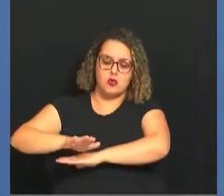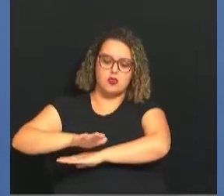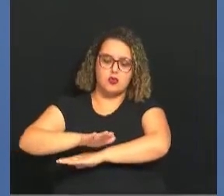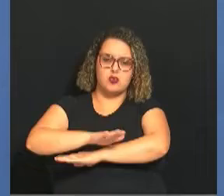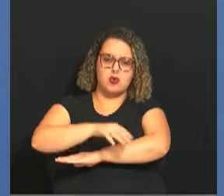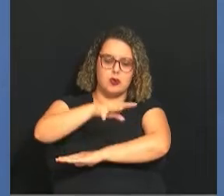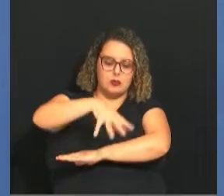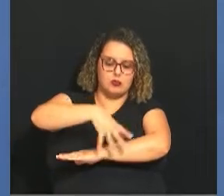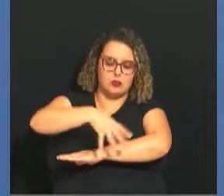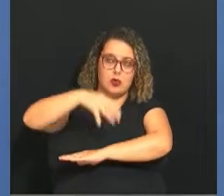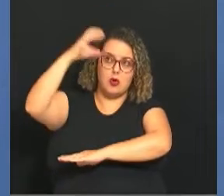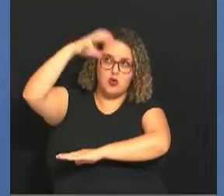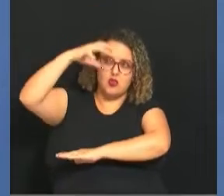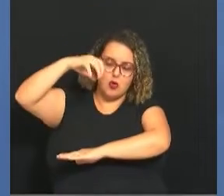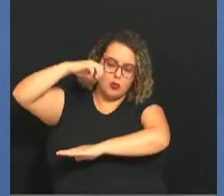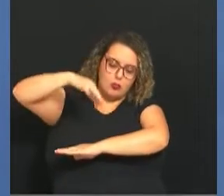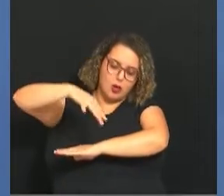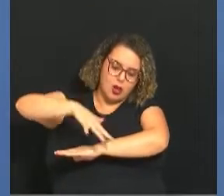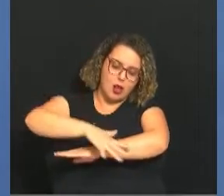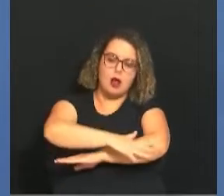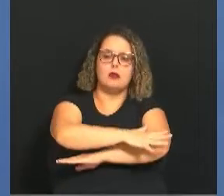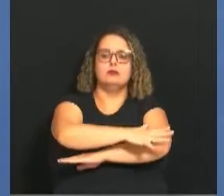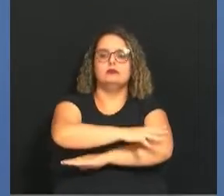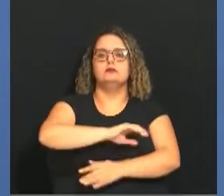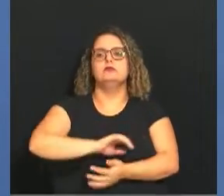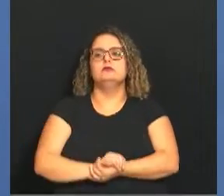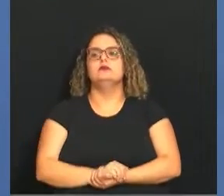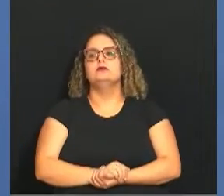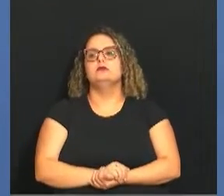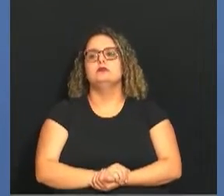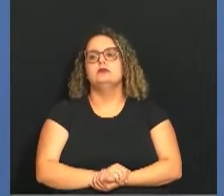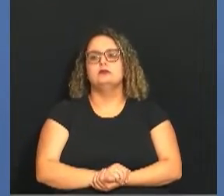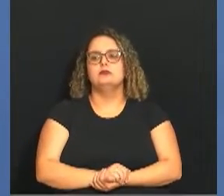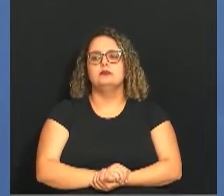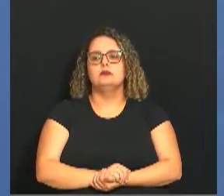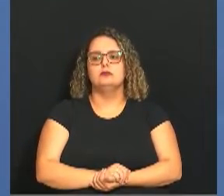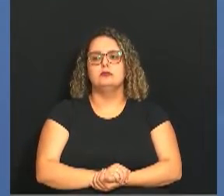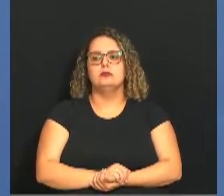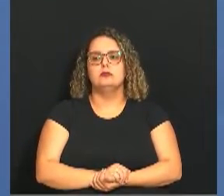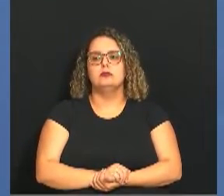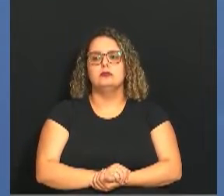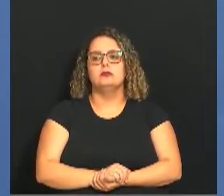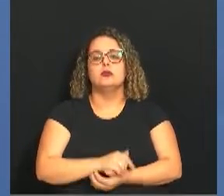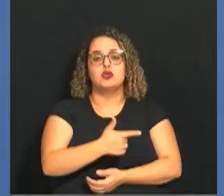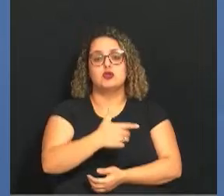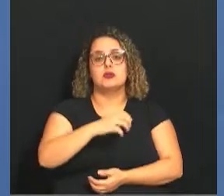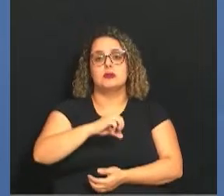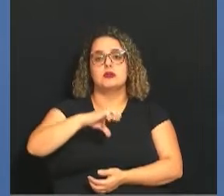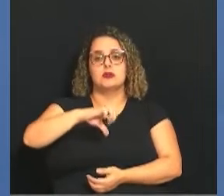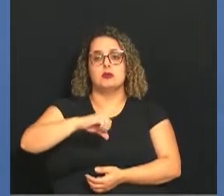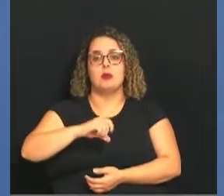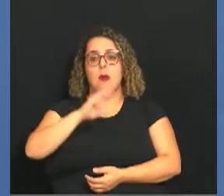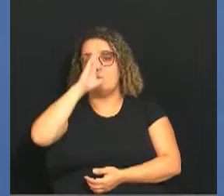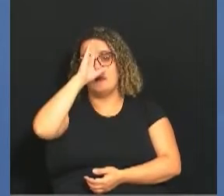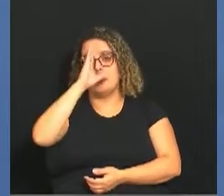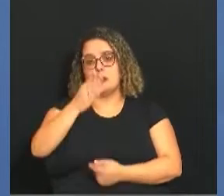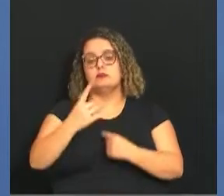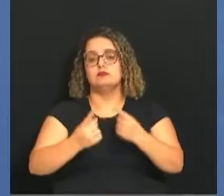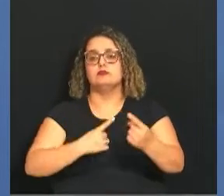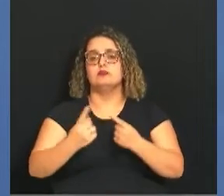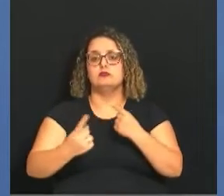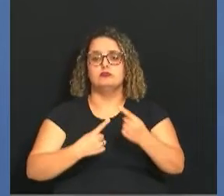da estrada vicinal Walter Franco de Lima, a CAN 209, principal via de acesso a partir da